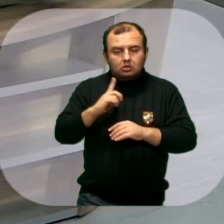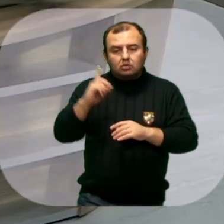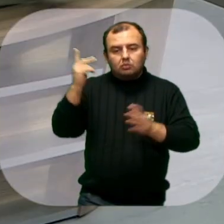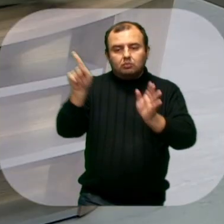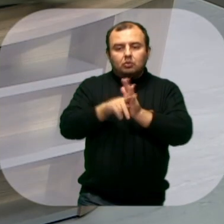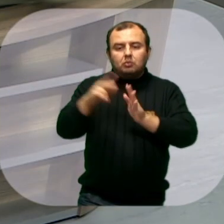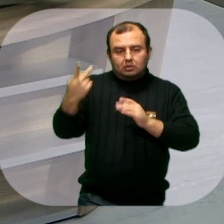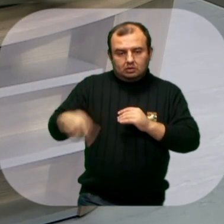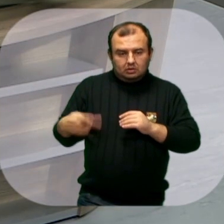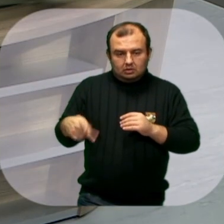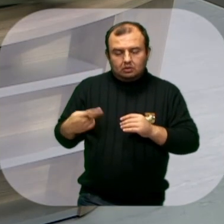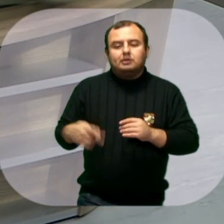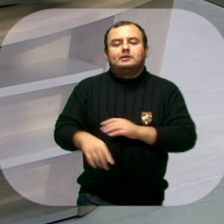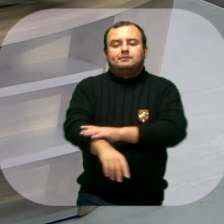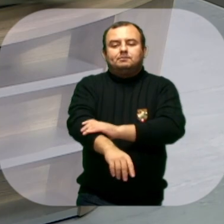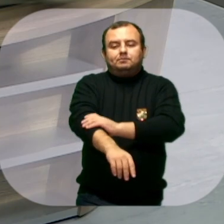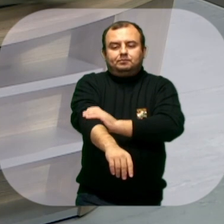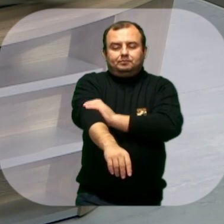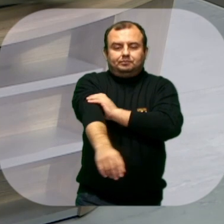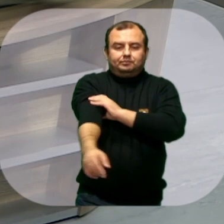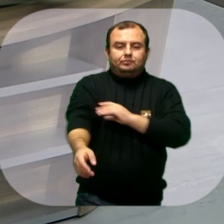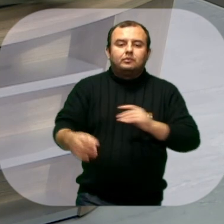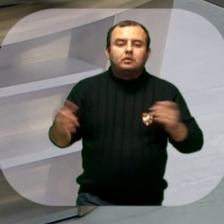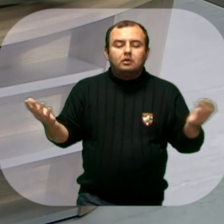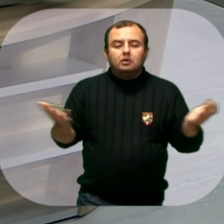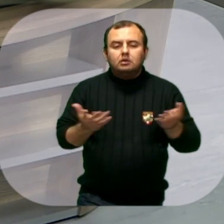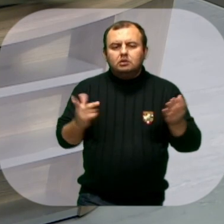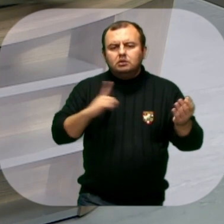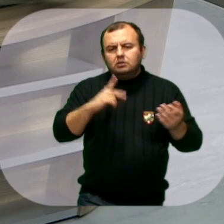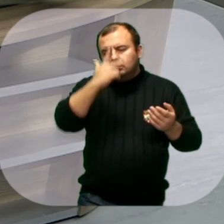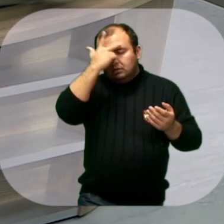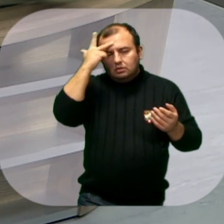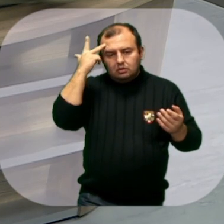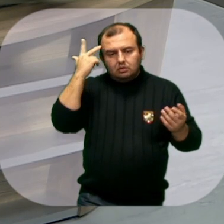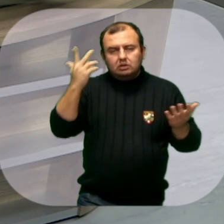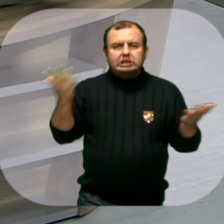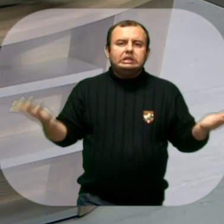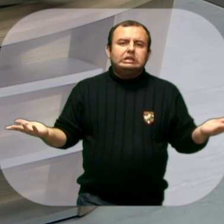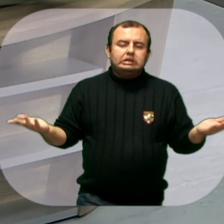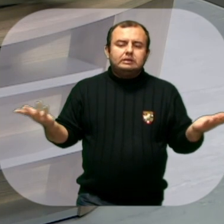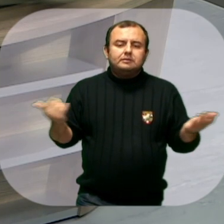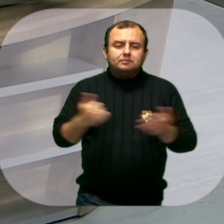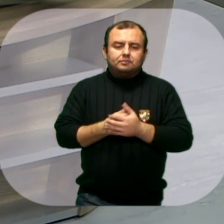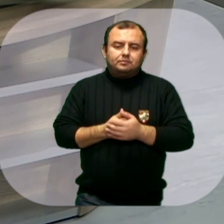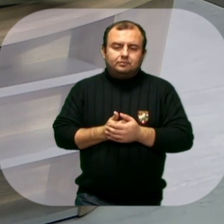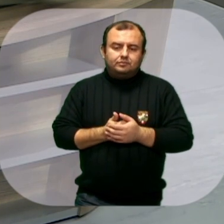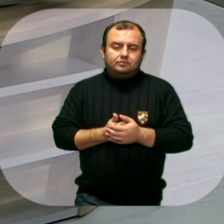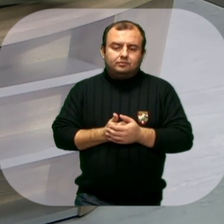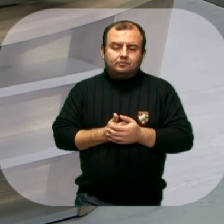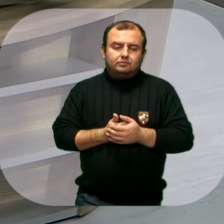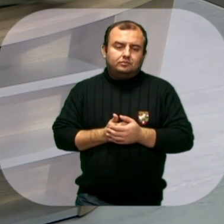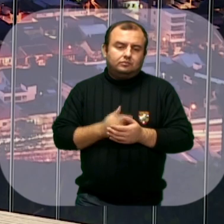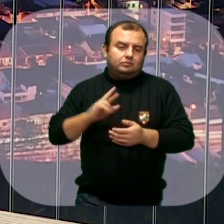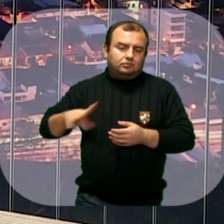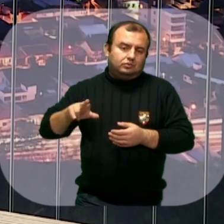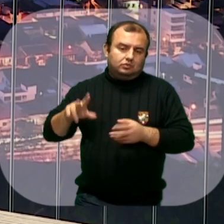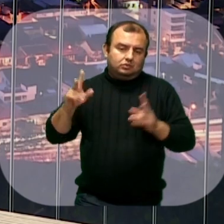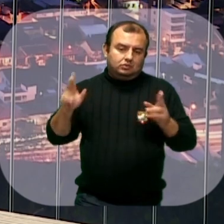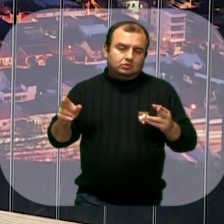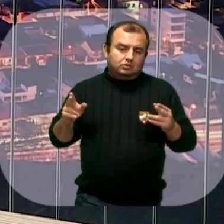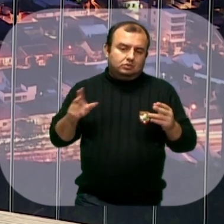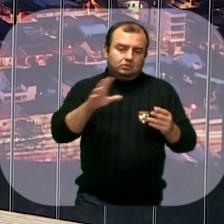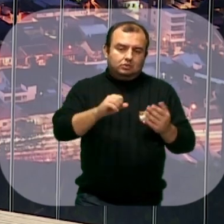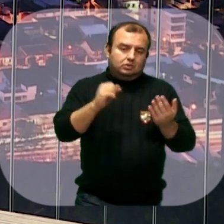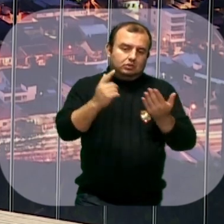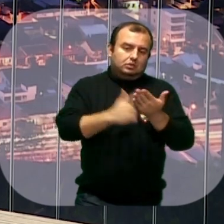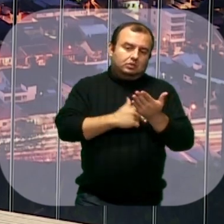ótima. Que ideia ótima. Tem muita gente aí que vai dizer assim, não é... Realmente, gente, não é a mesma coisa do que você